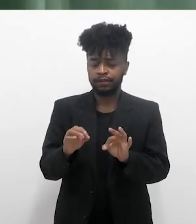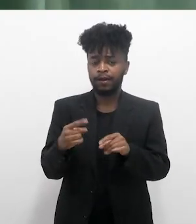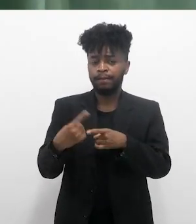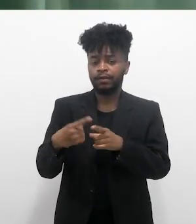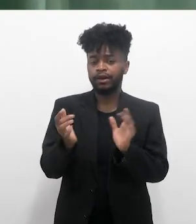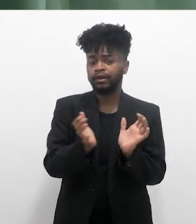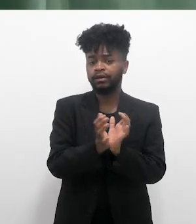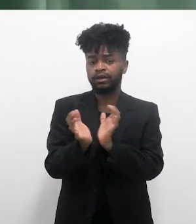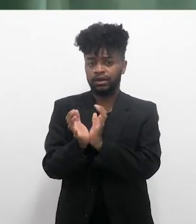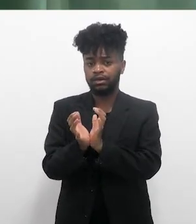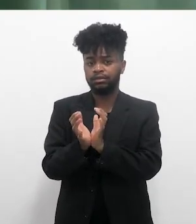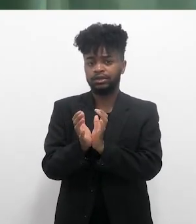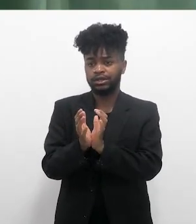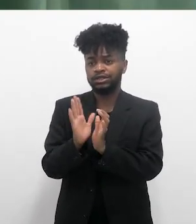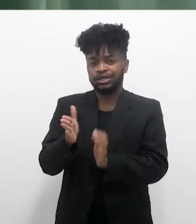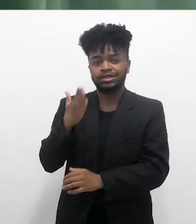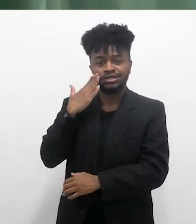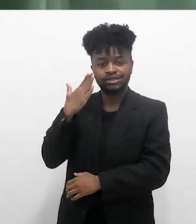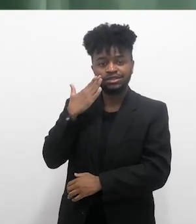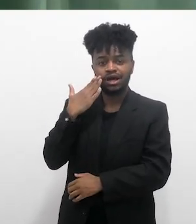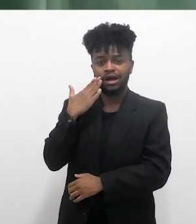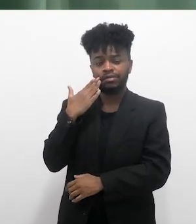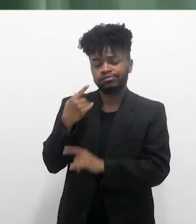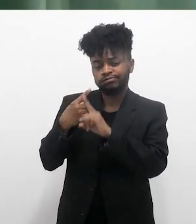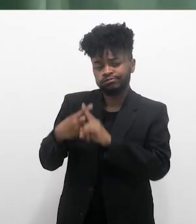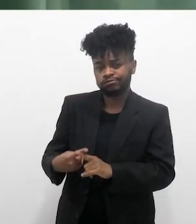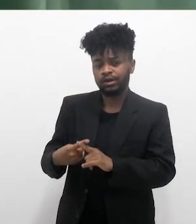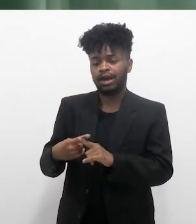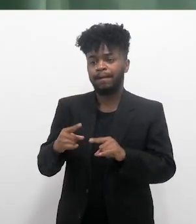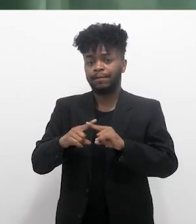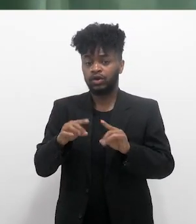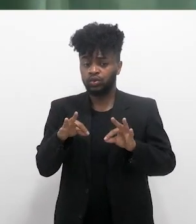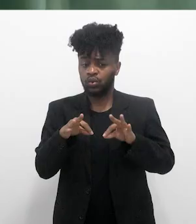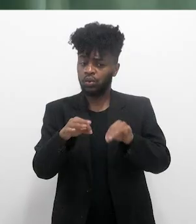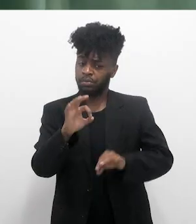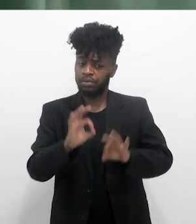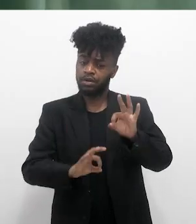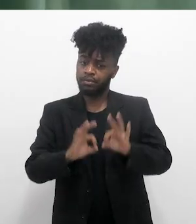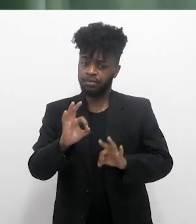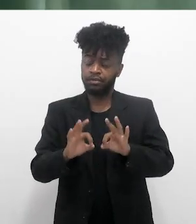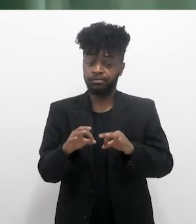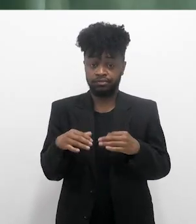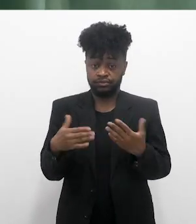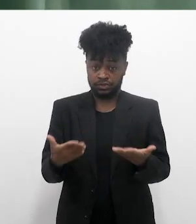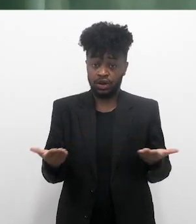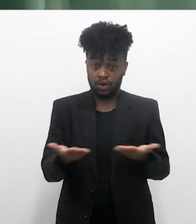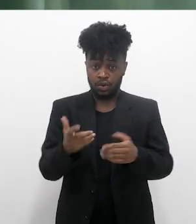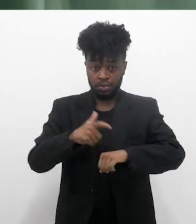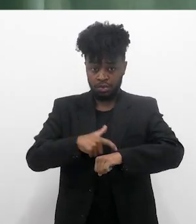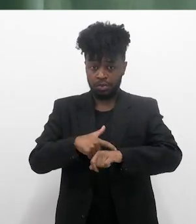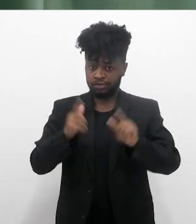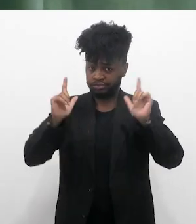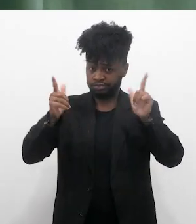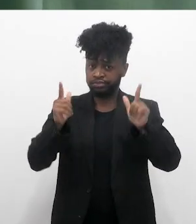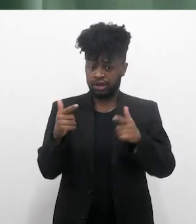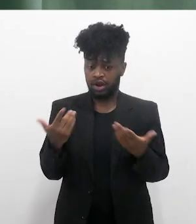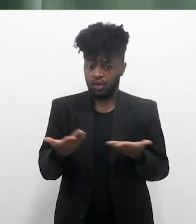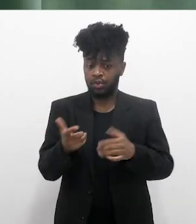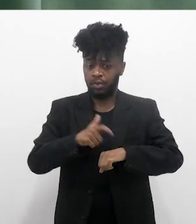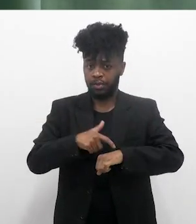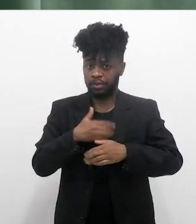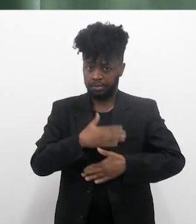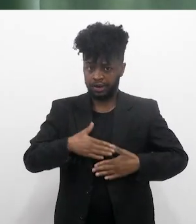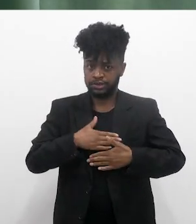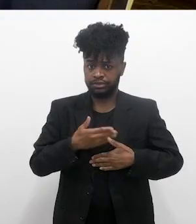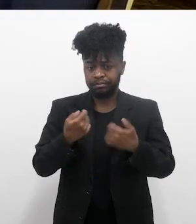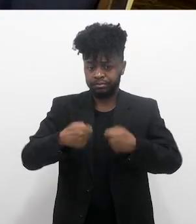que, sabe, se dedicava durante a semana. Estava todo mundo bem preparado. Então agora é a hora do divertimento, é a hora do prazer. Vamos